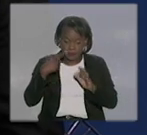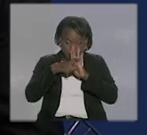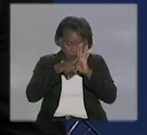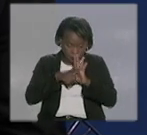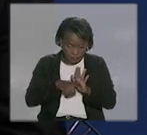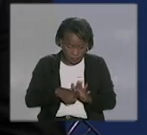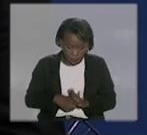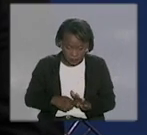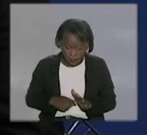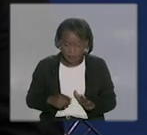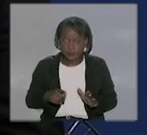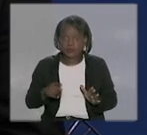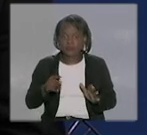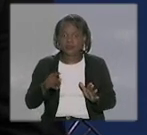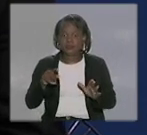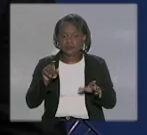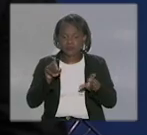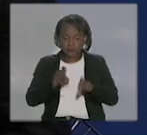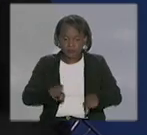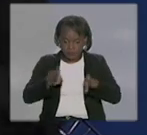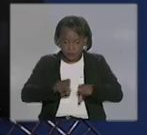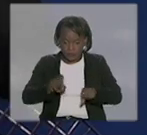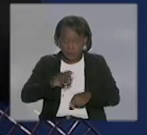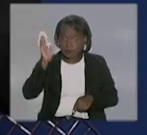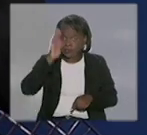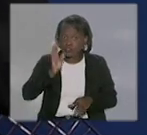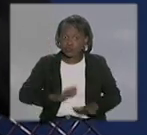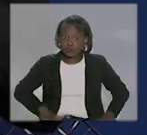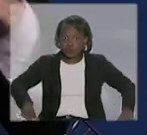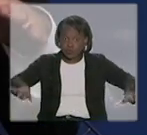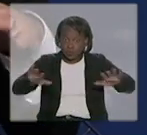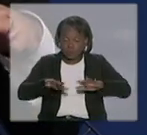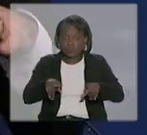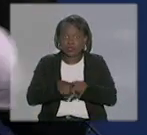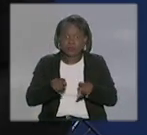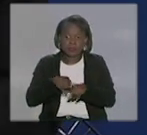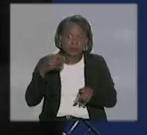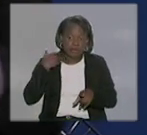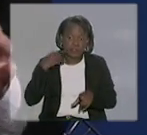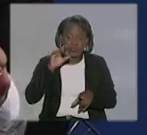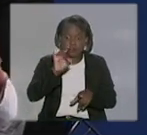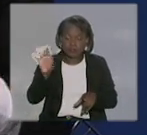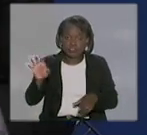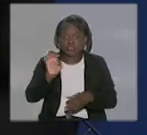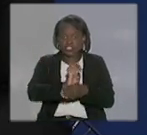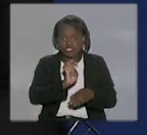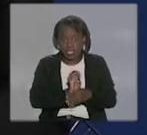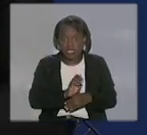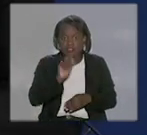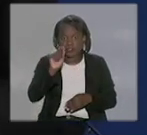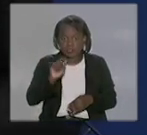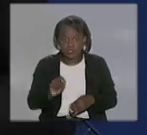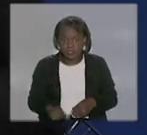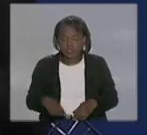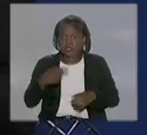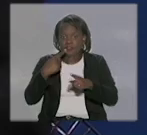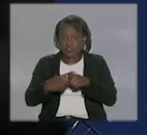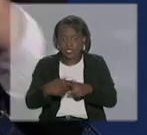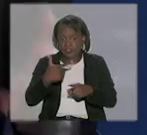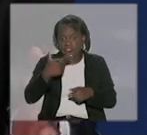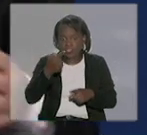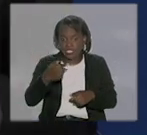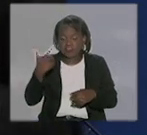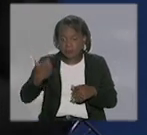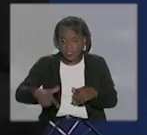consultar bases de dados, né, no nível federal, várias agências, no nível estadual, né, vezes 27,